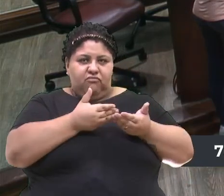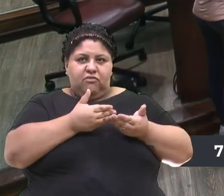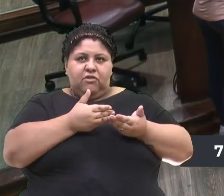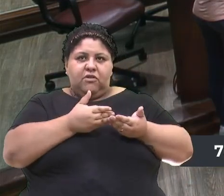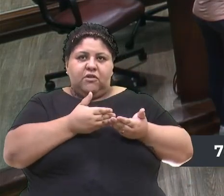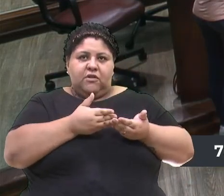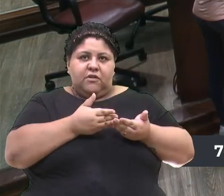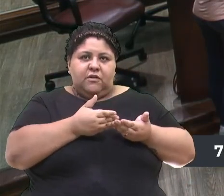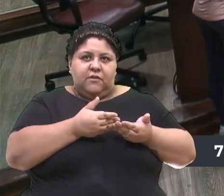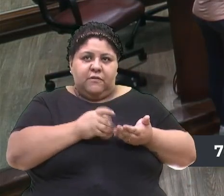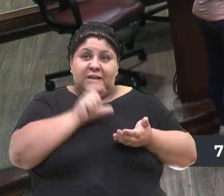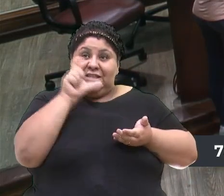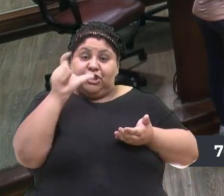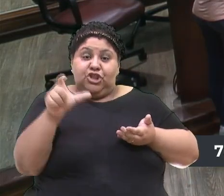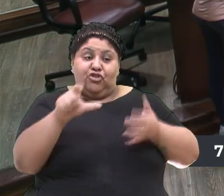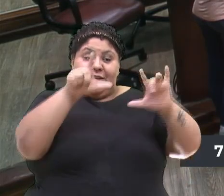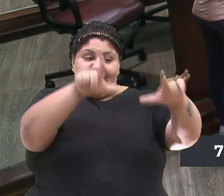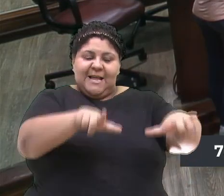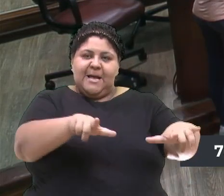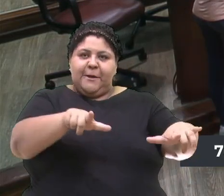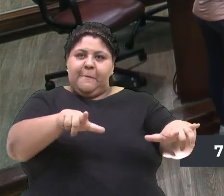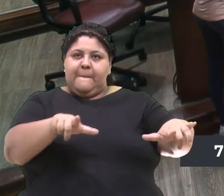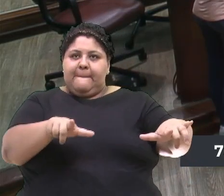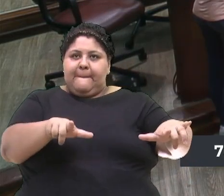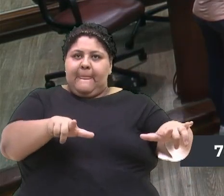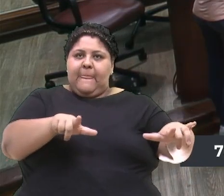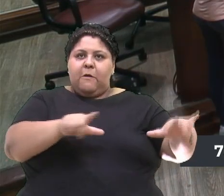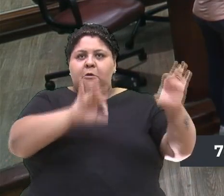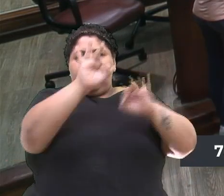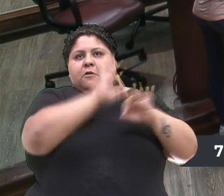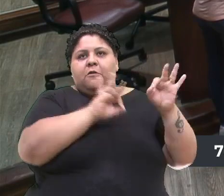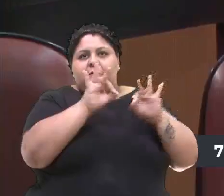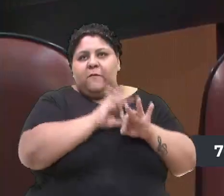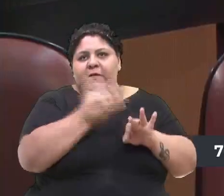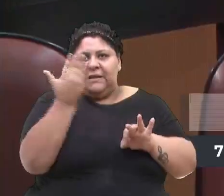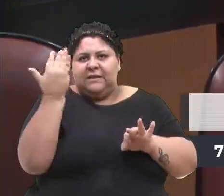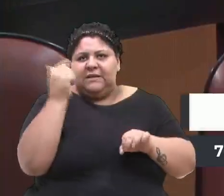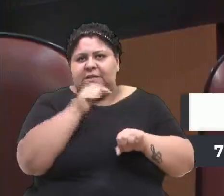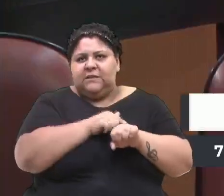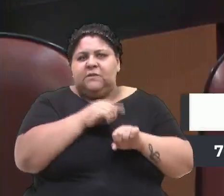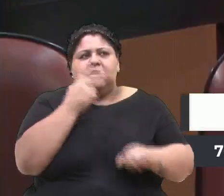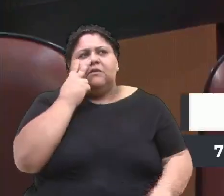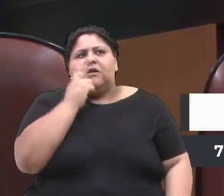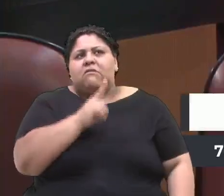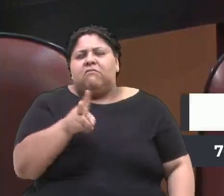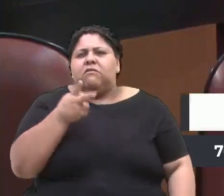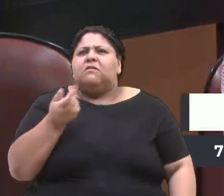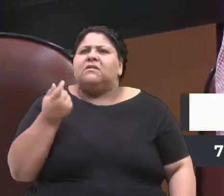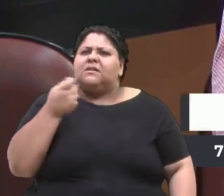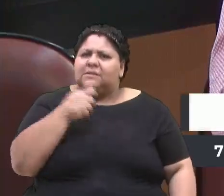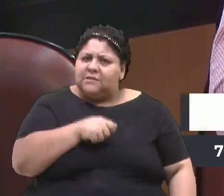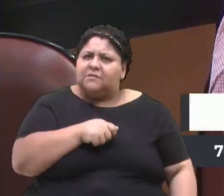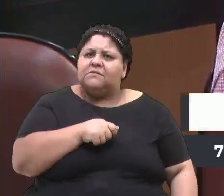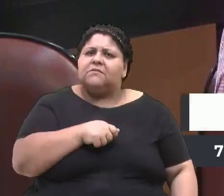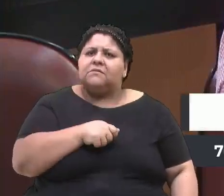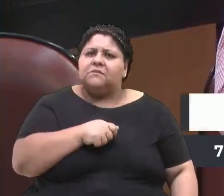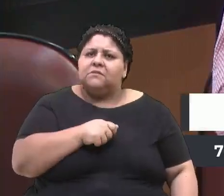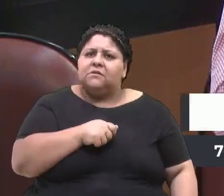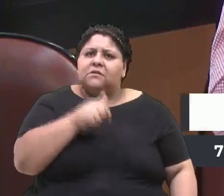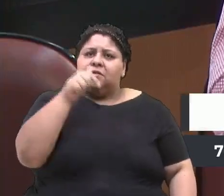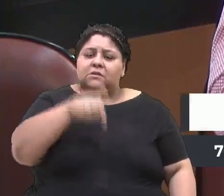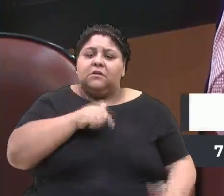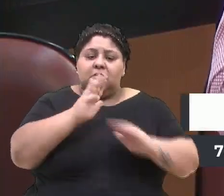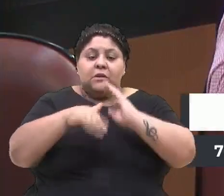títulos daquela área foi regularizada e naquele momento se viu que a necessidade dessa da